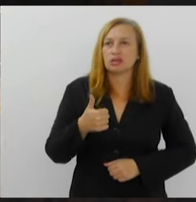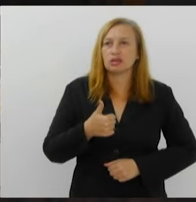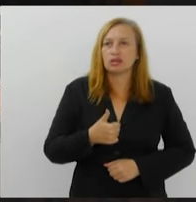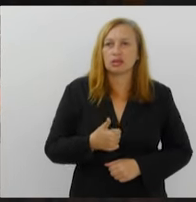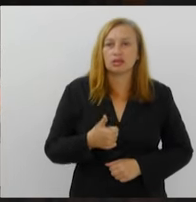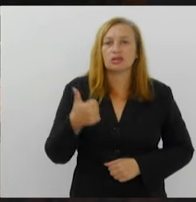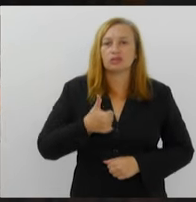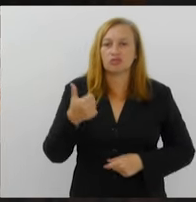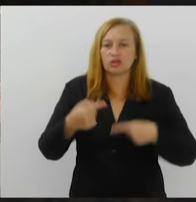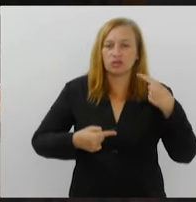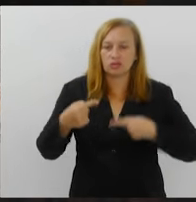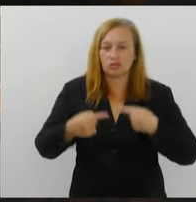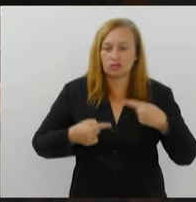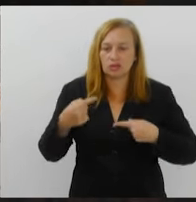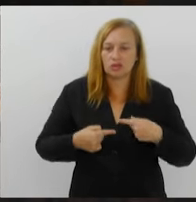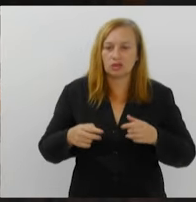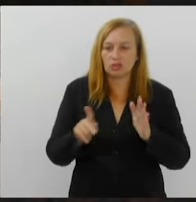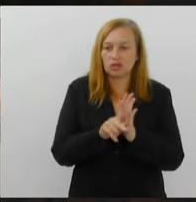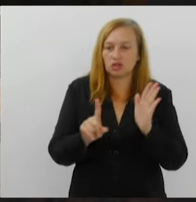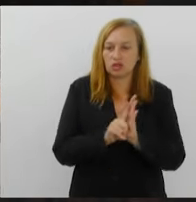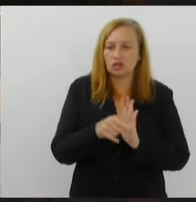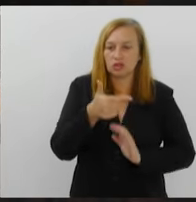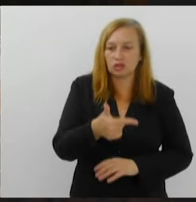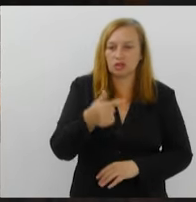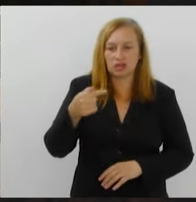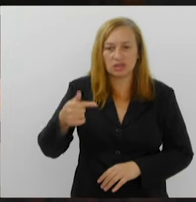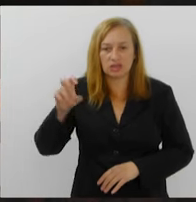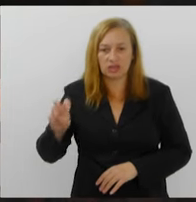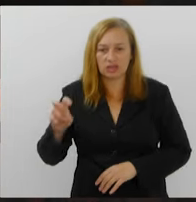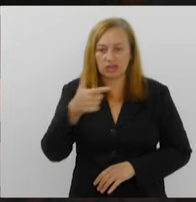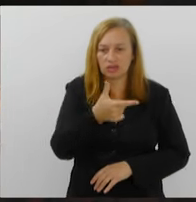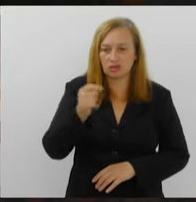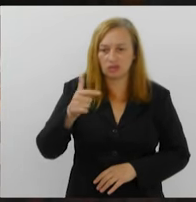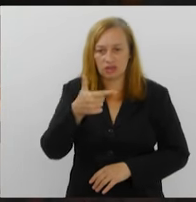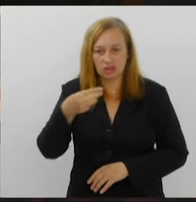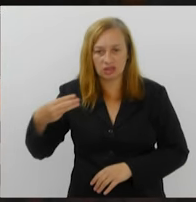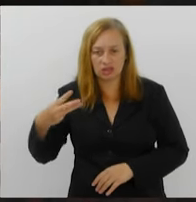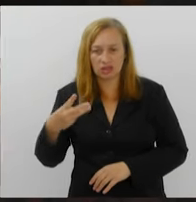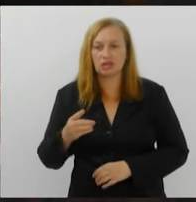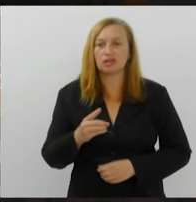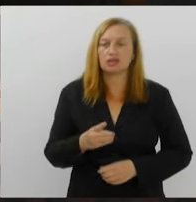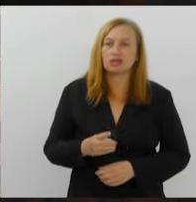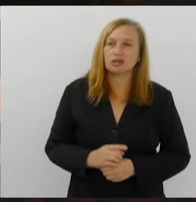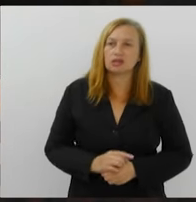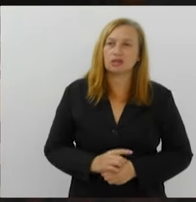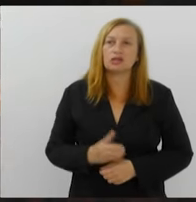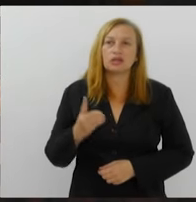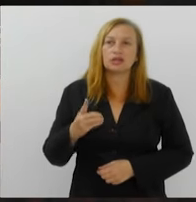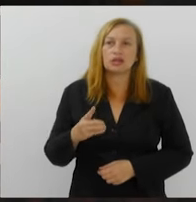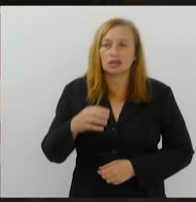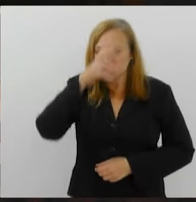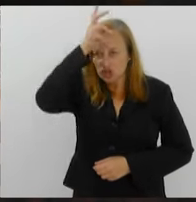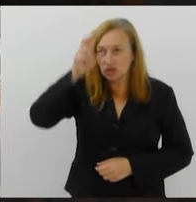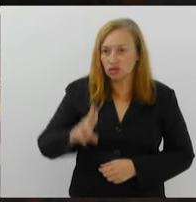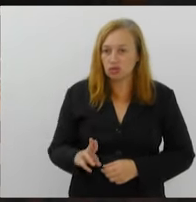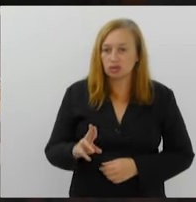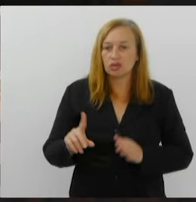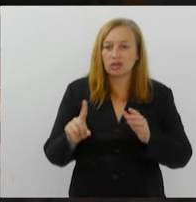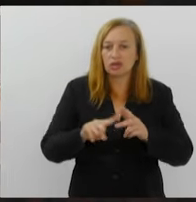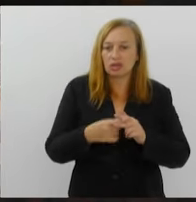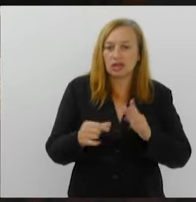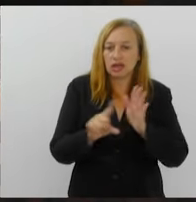em primeira discussão, projeto de lei número 275 de 23, de autoria da deputada Tia Ju, que altera a lei